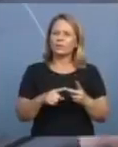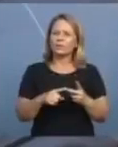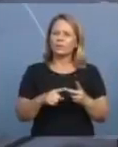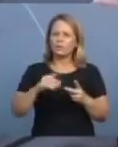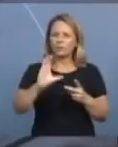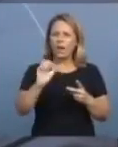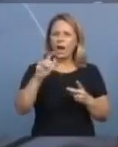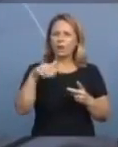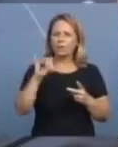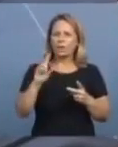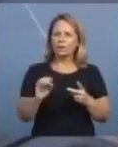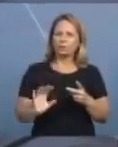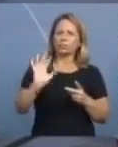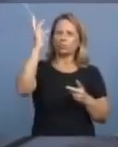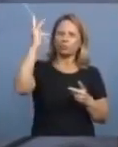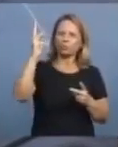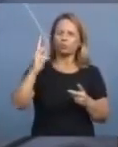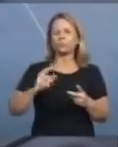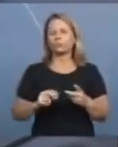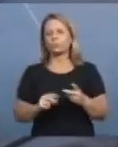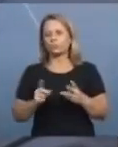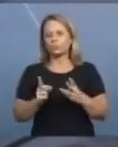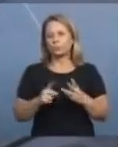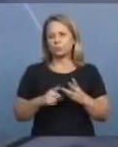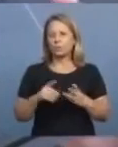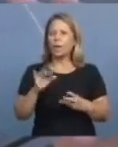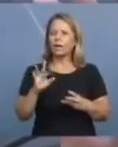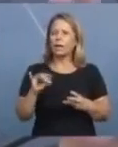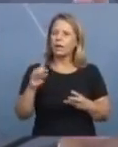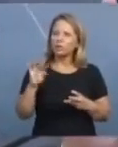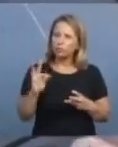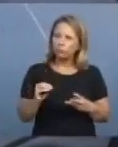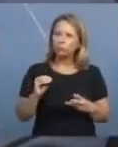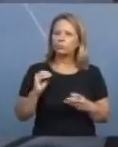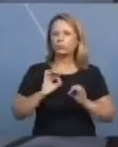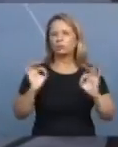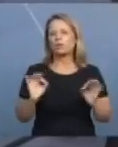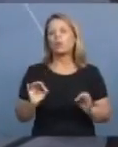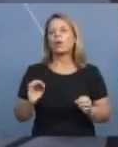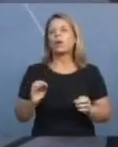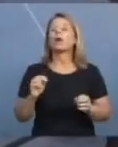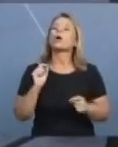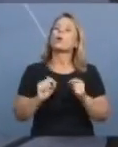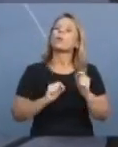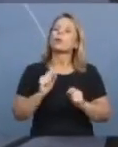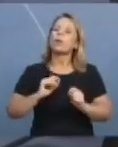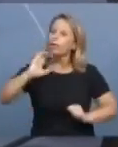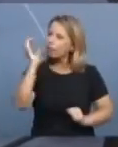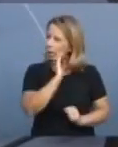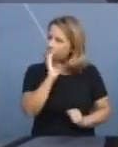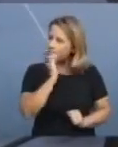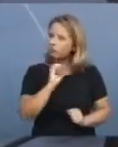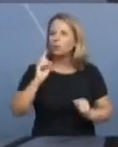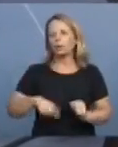calamidade pública eu quero dizer a vossa excelência a despesas podem ser urgentes mas